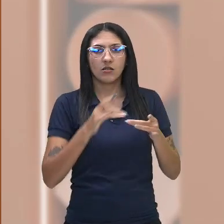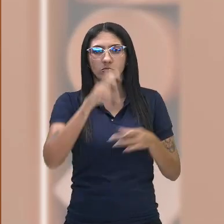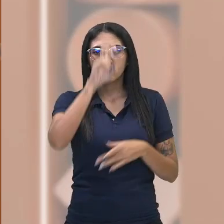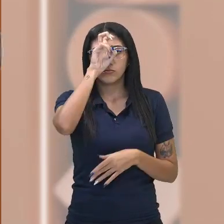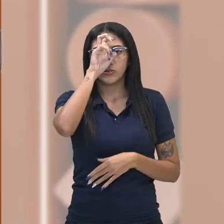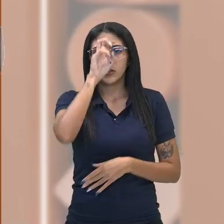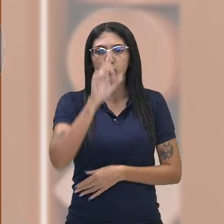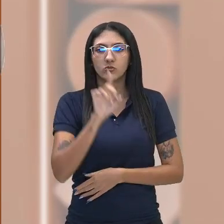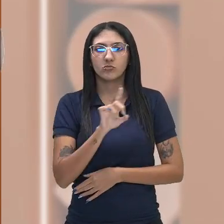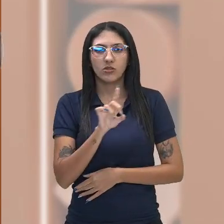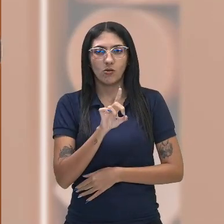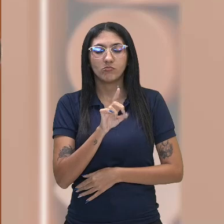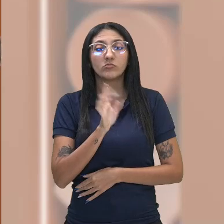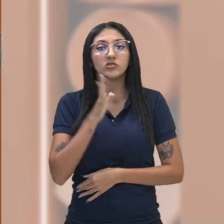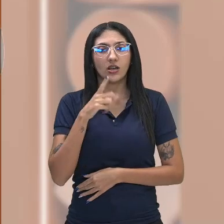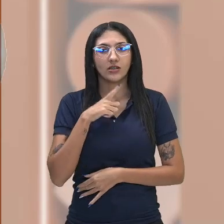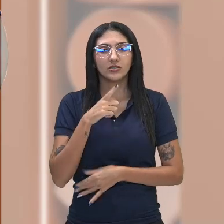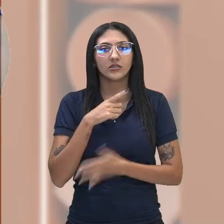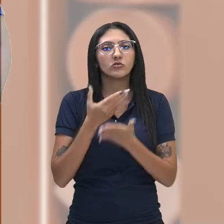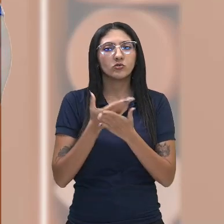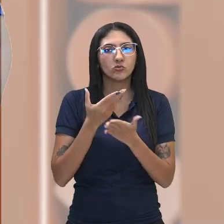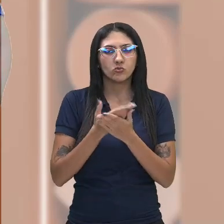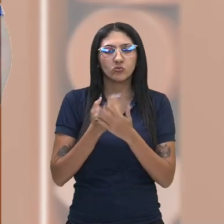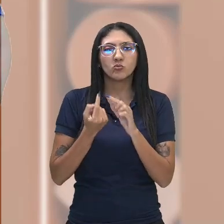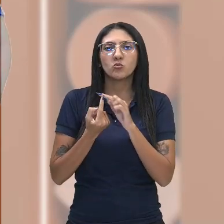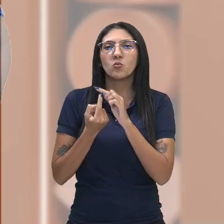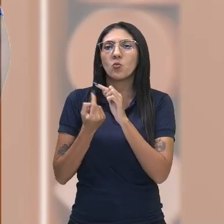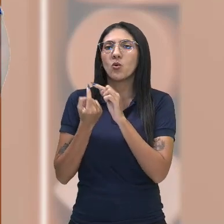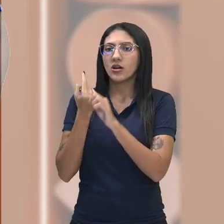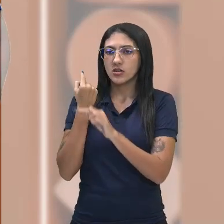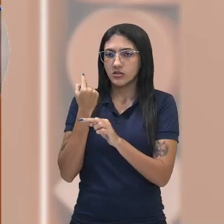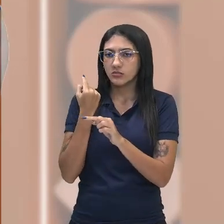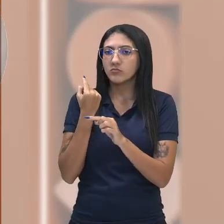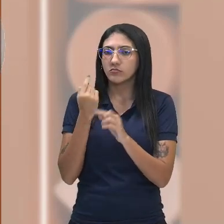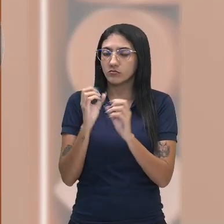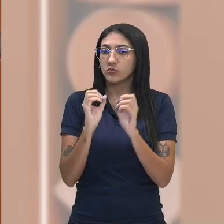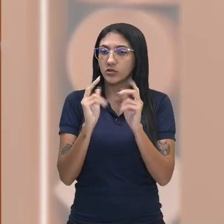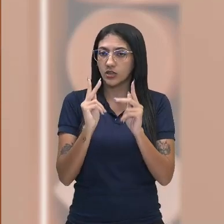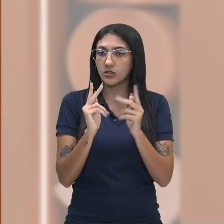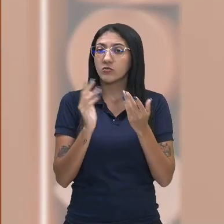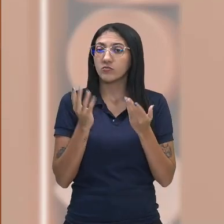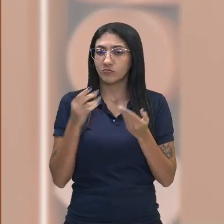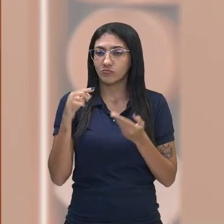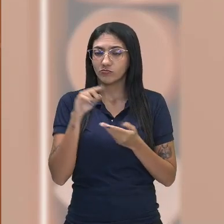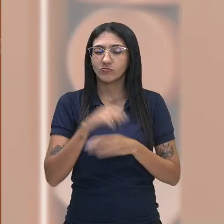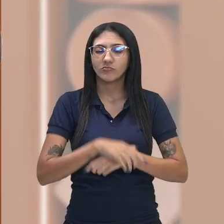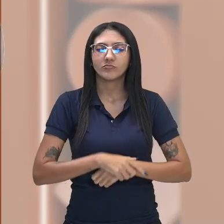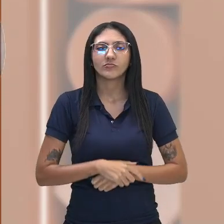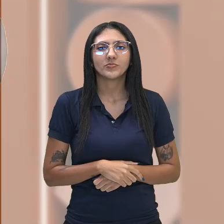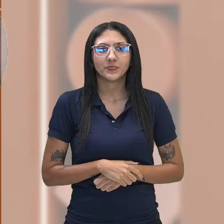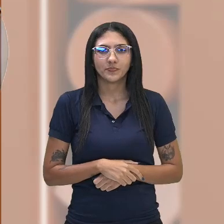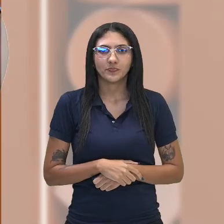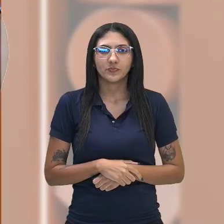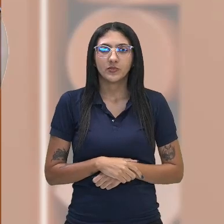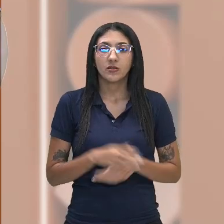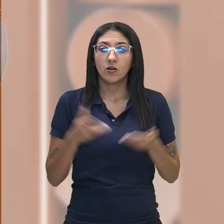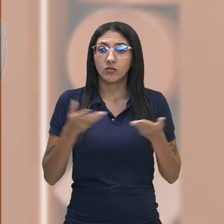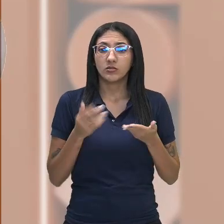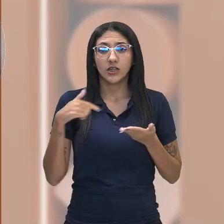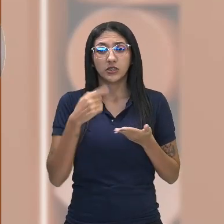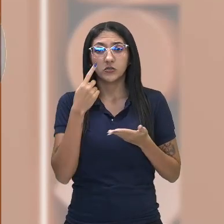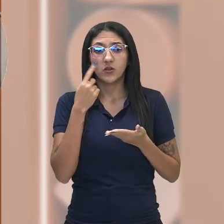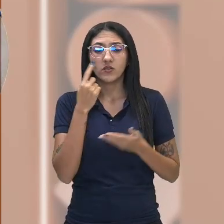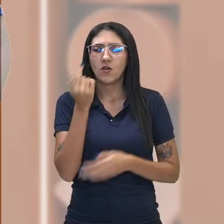ele já foi visto em uma outra aula, tá? Que vocês já assistiram aqui com a gente. Então nós vamos tratar de outros